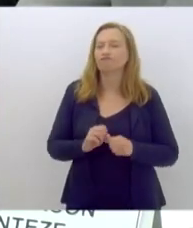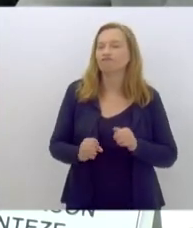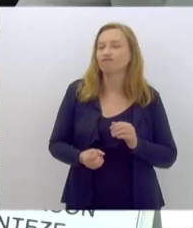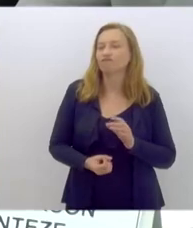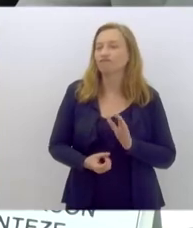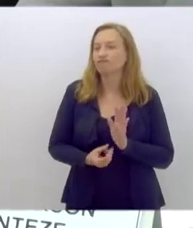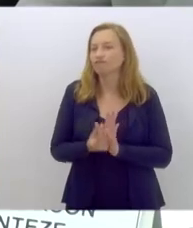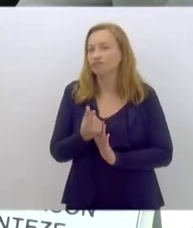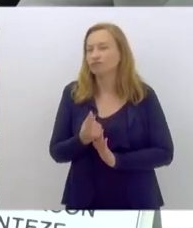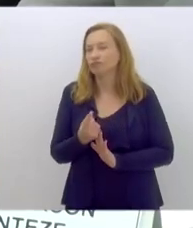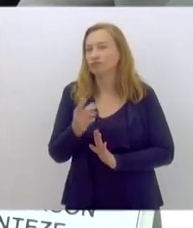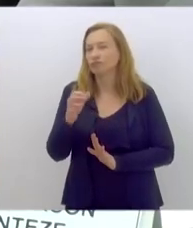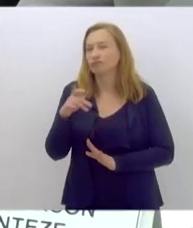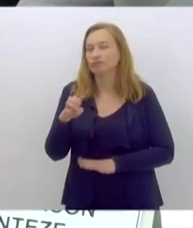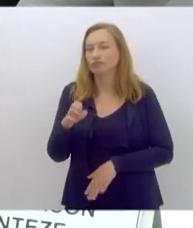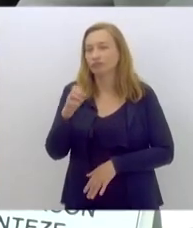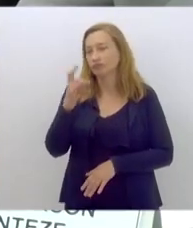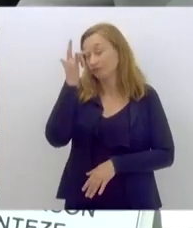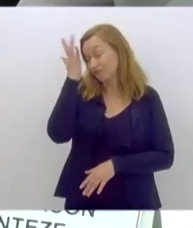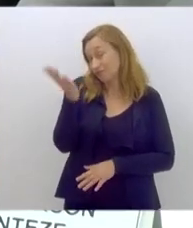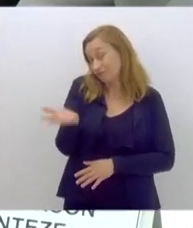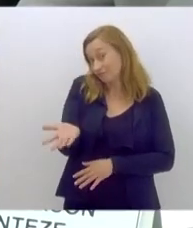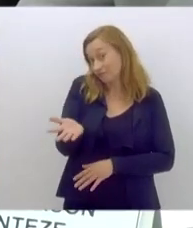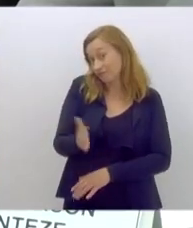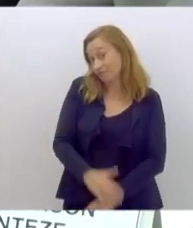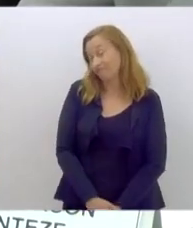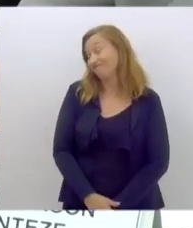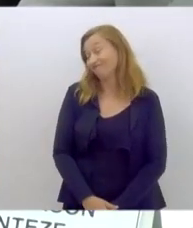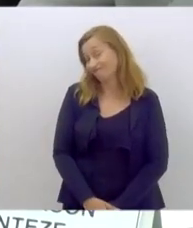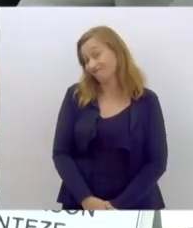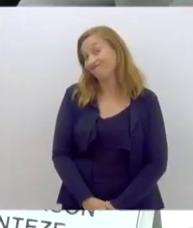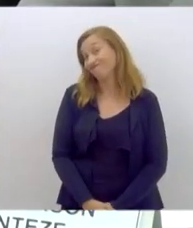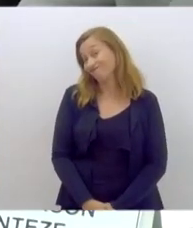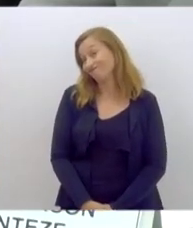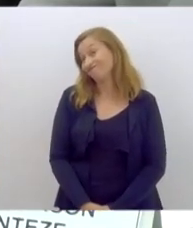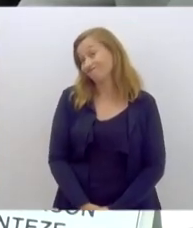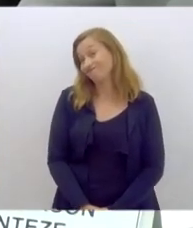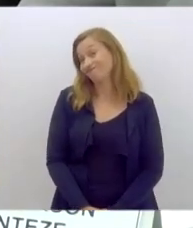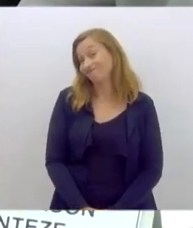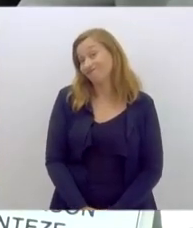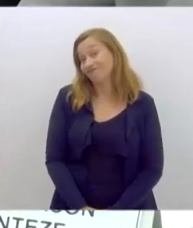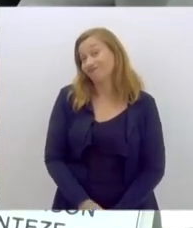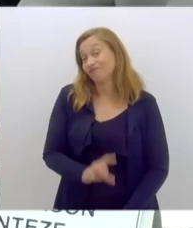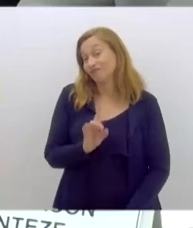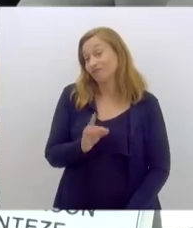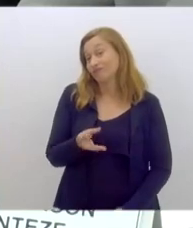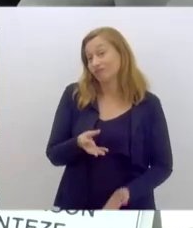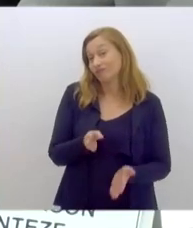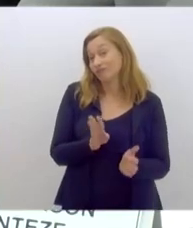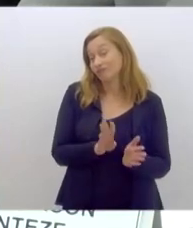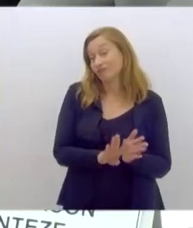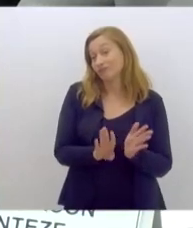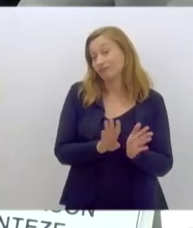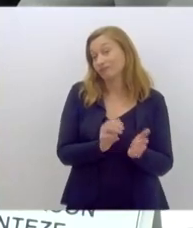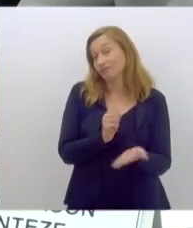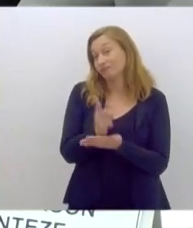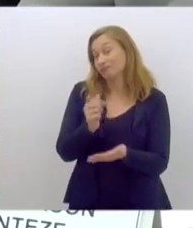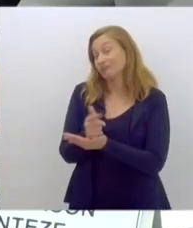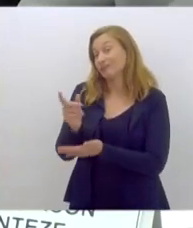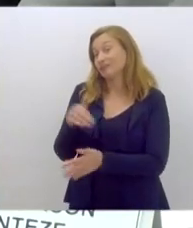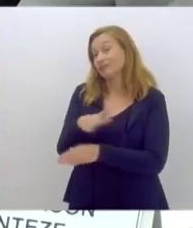déficit Deputado é muito fácil é muito fácil é só botar despesa todo mundo vai ficar feliz